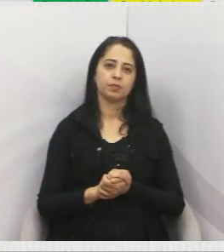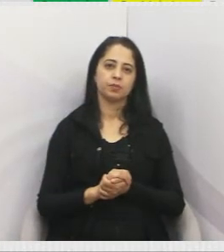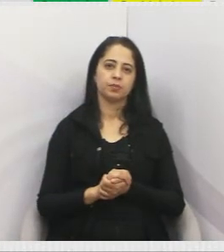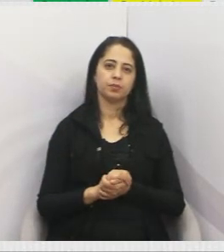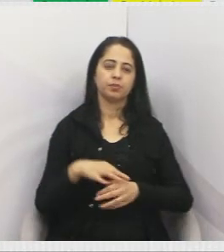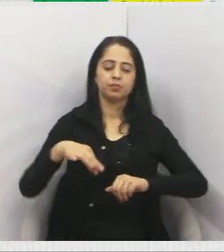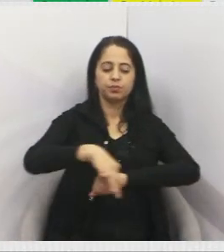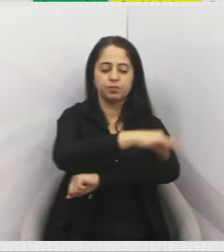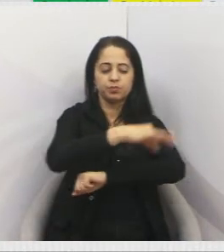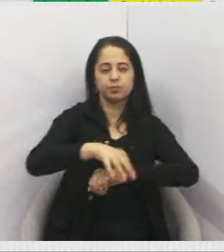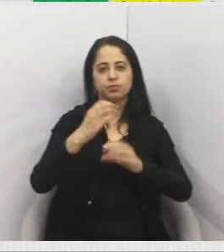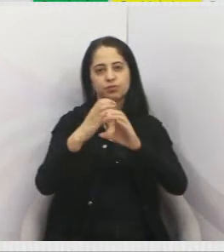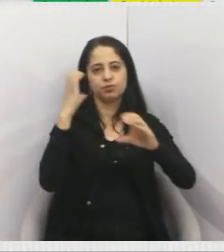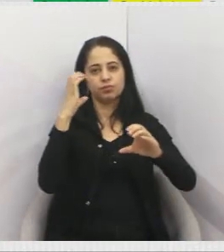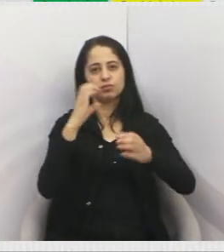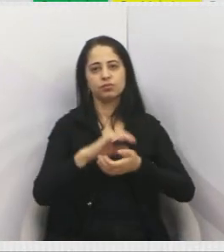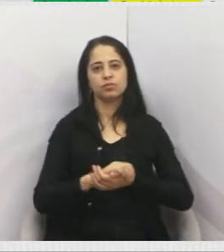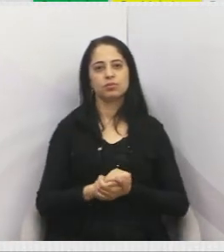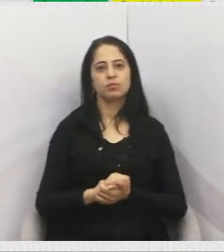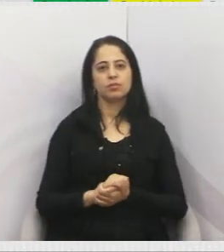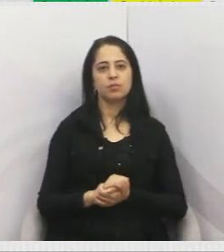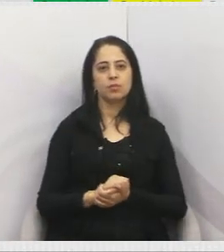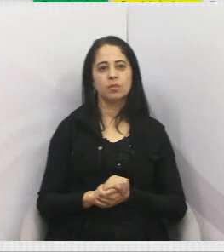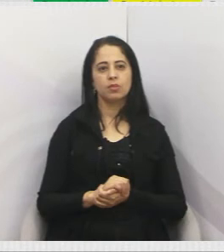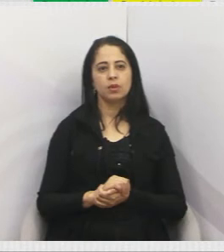Engenheiros e Arquitetos.